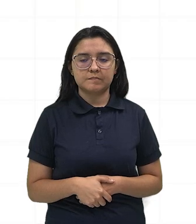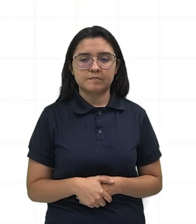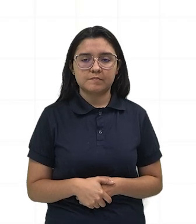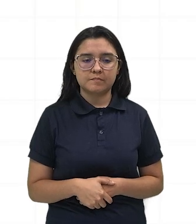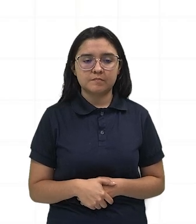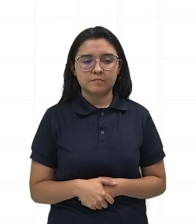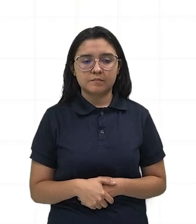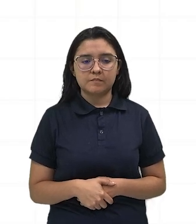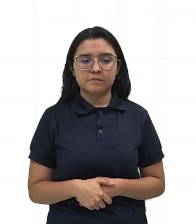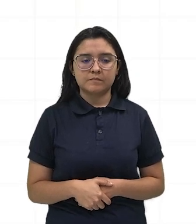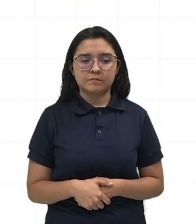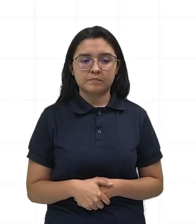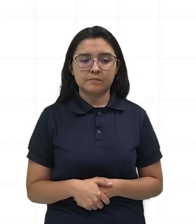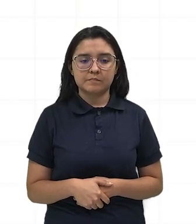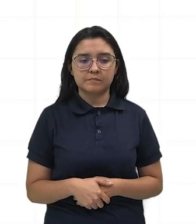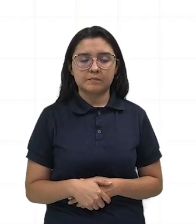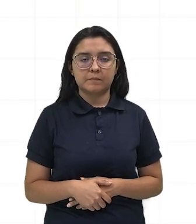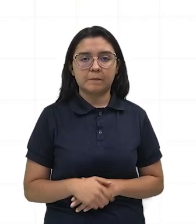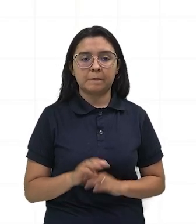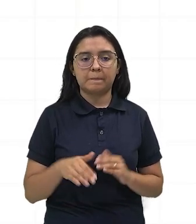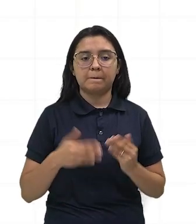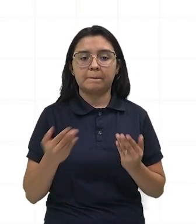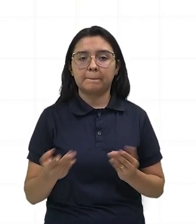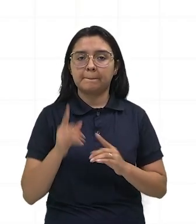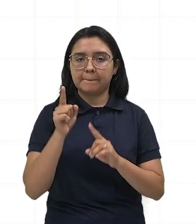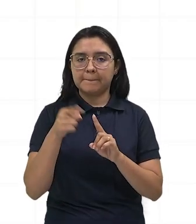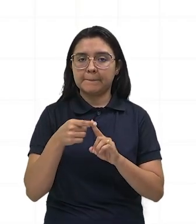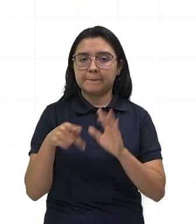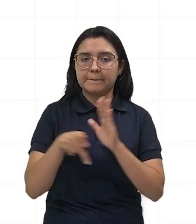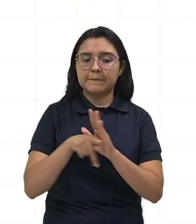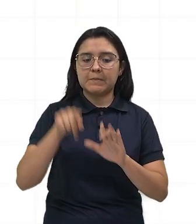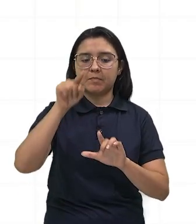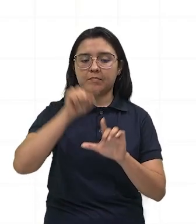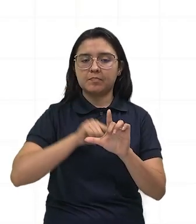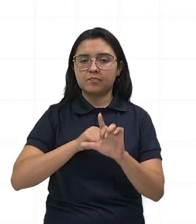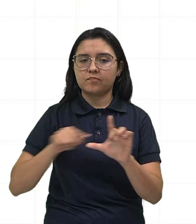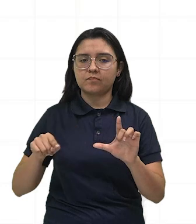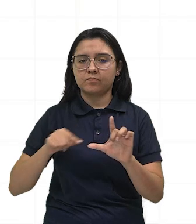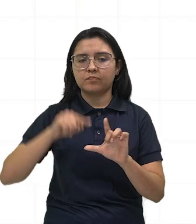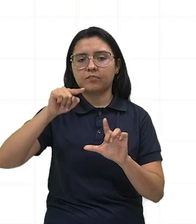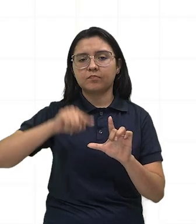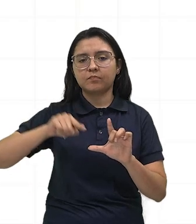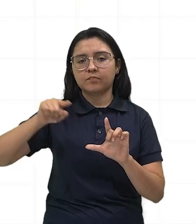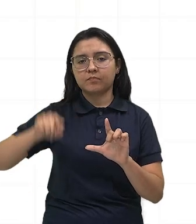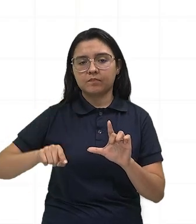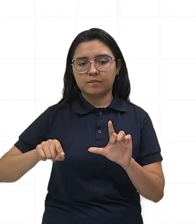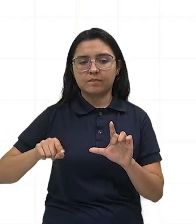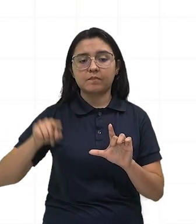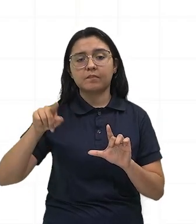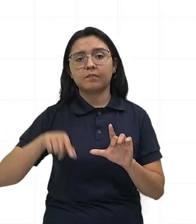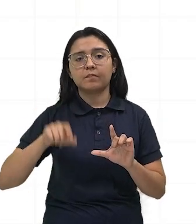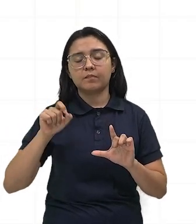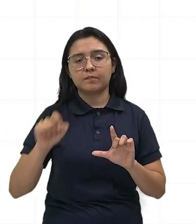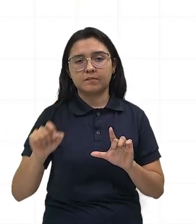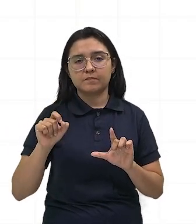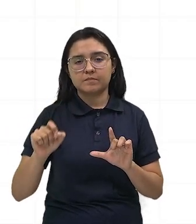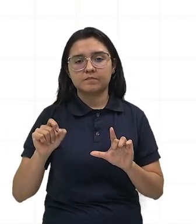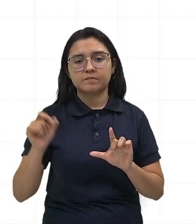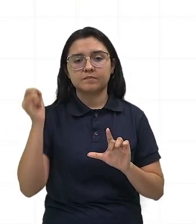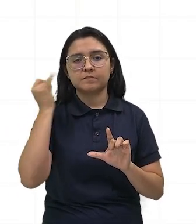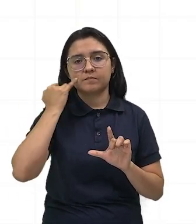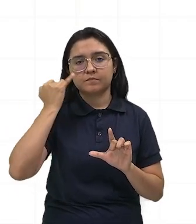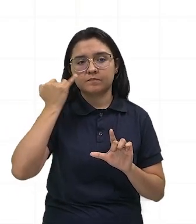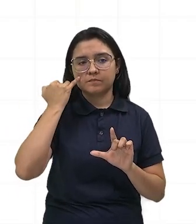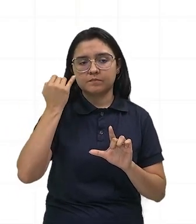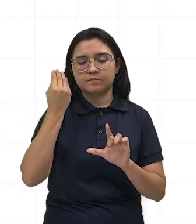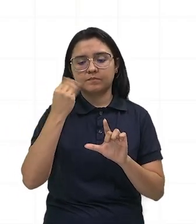abscissas. Então, a ideia dos gráficos é exatamente, né, nesse sentido aqui. Nós vamos ter